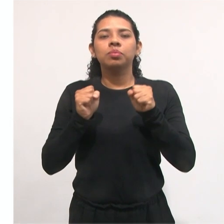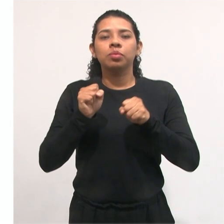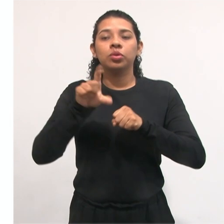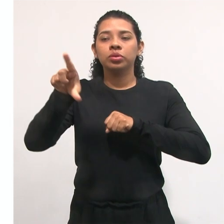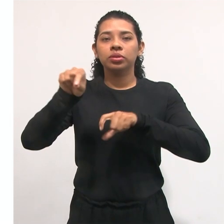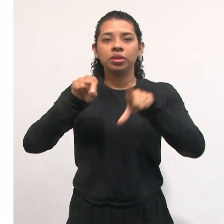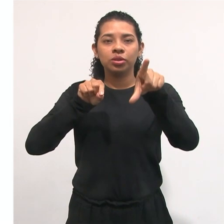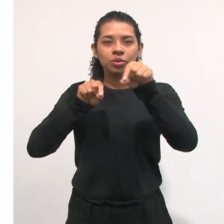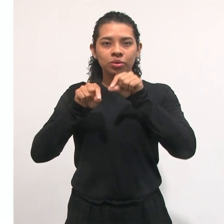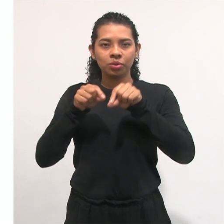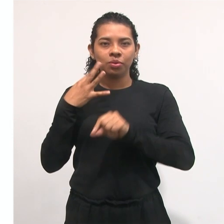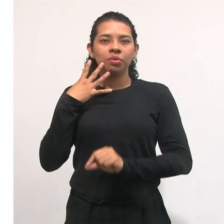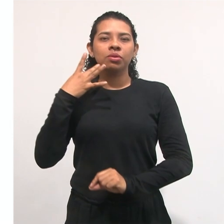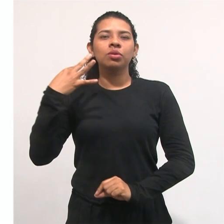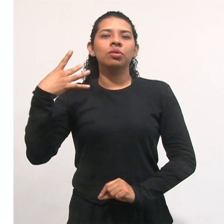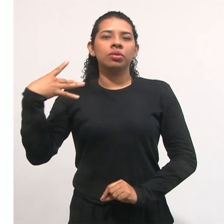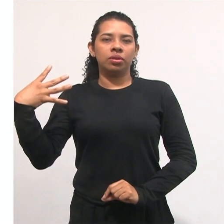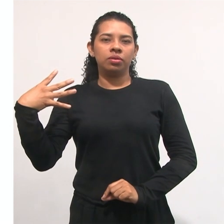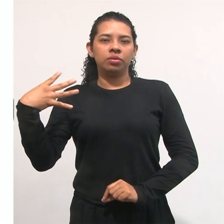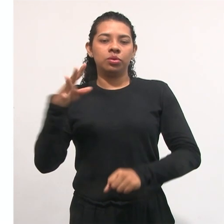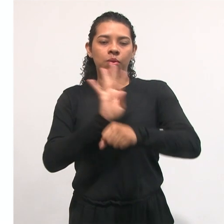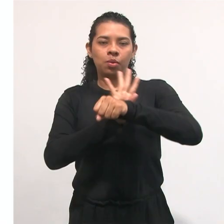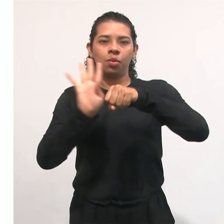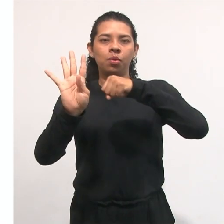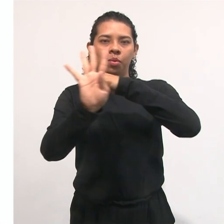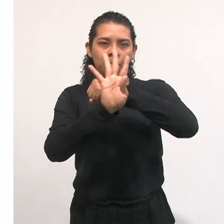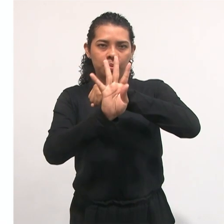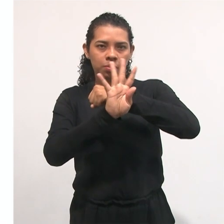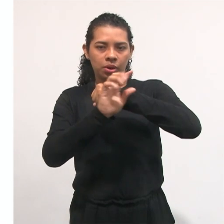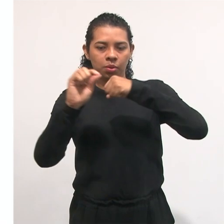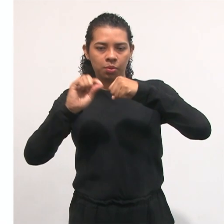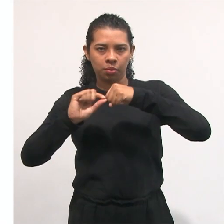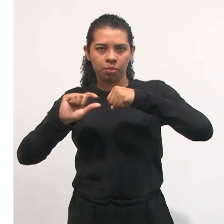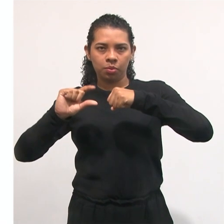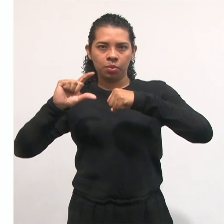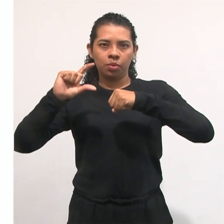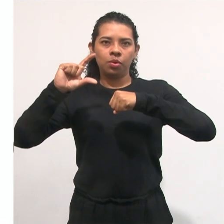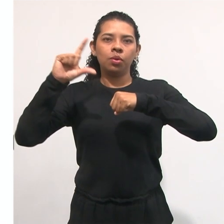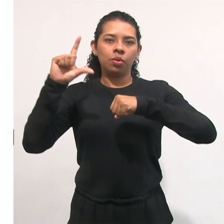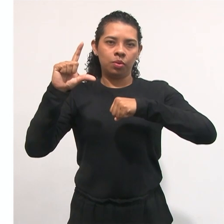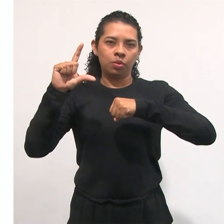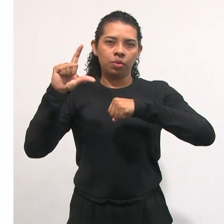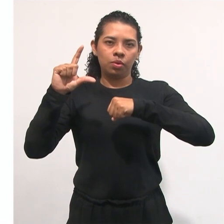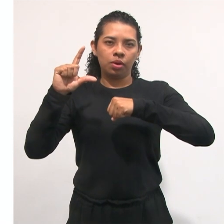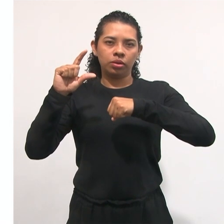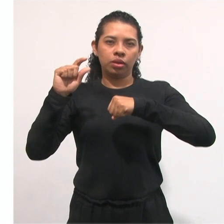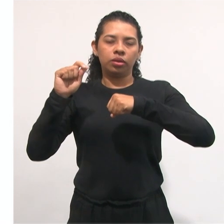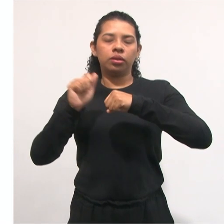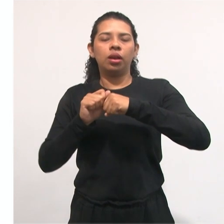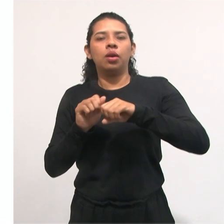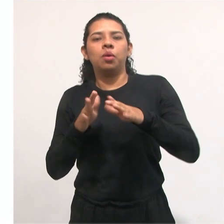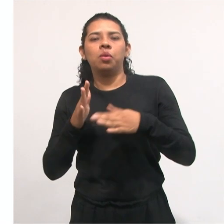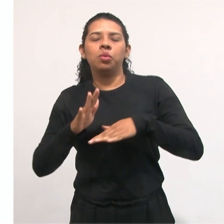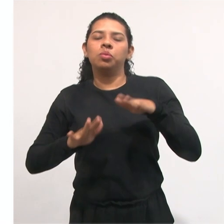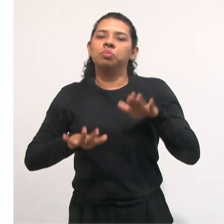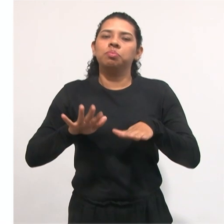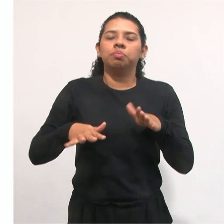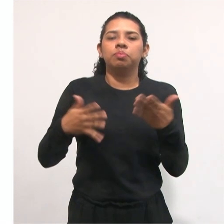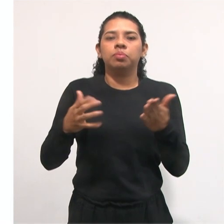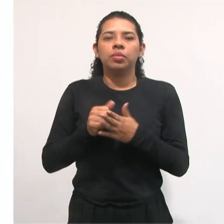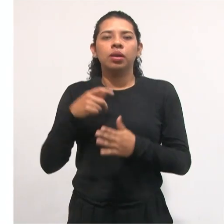bairros que tem a maior intensidade de calor, por exemplo, ou maior intensidade de poluição, ou depende da política ou do assunto que você